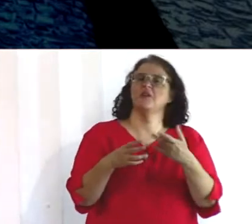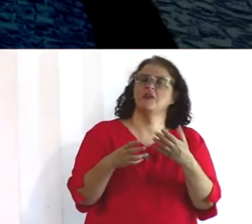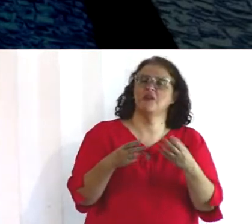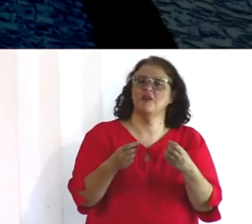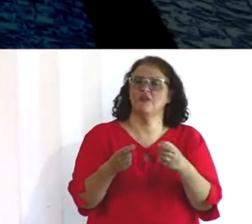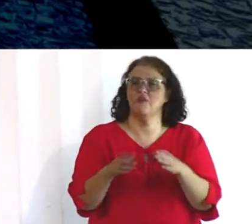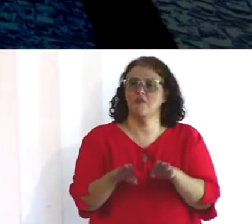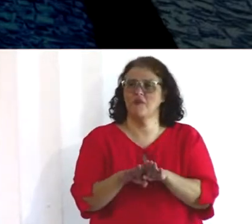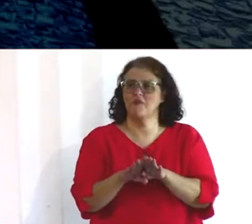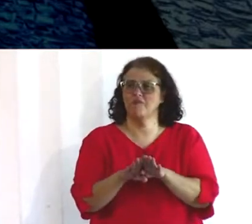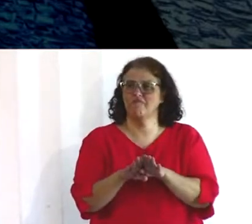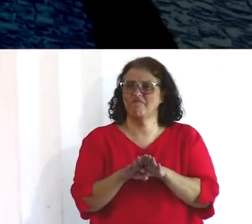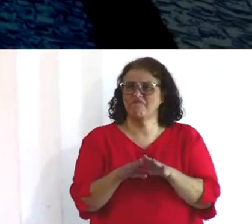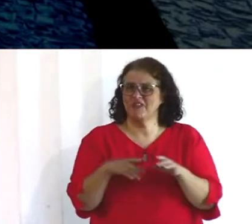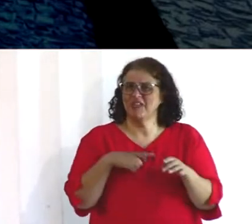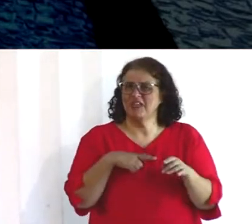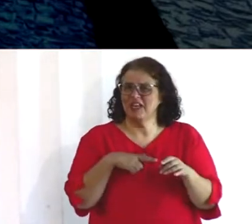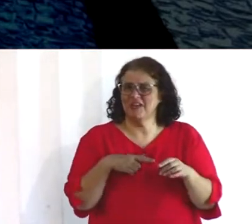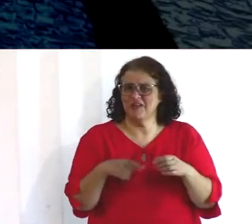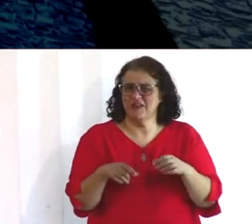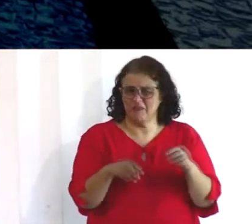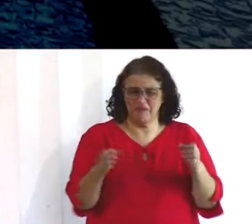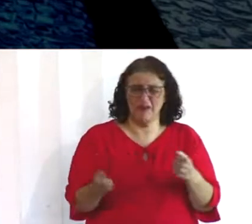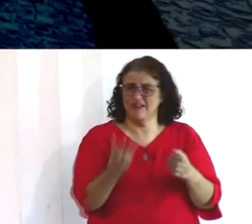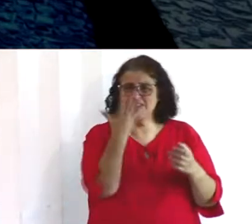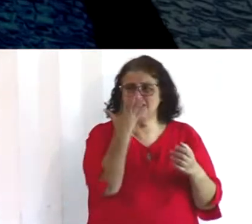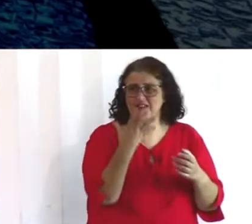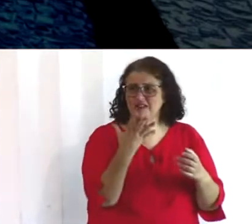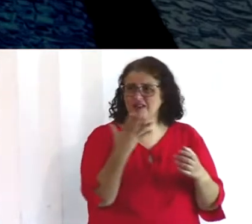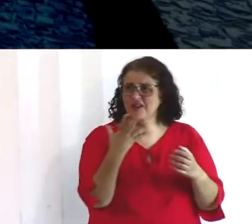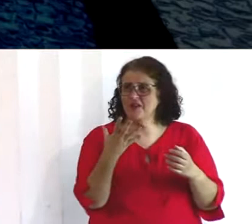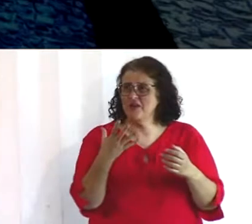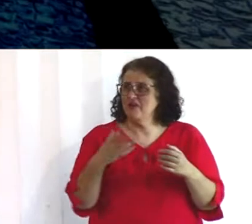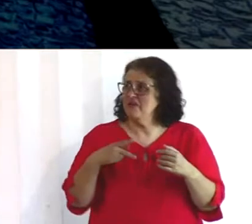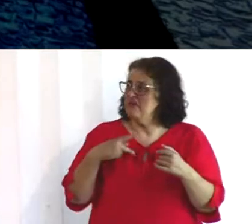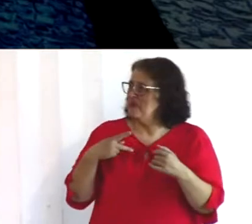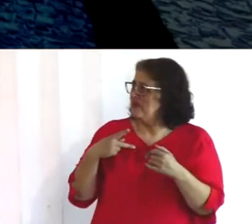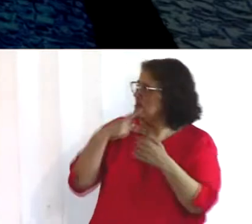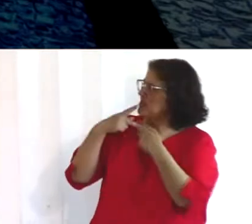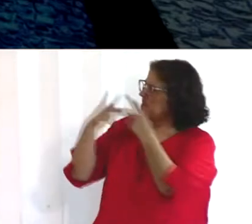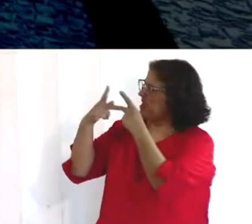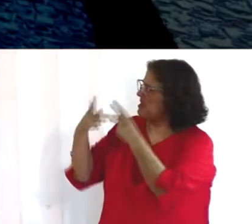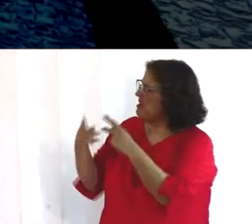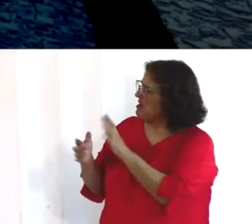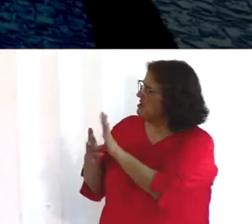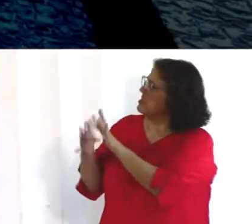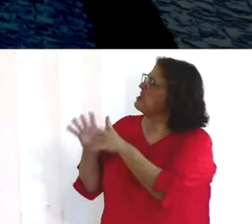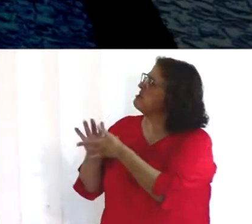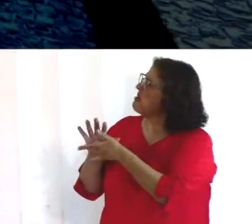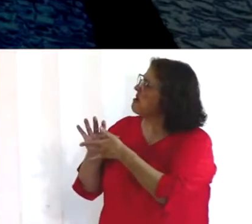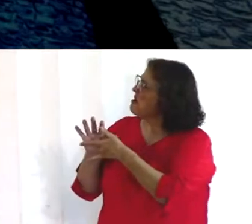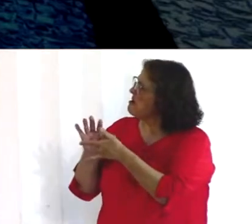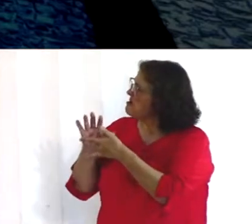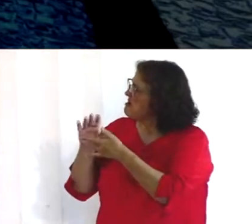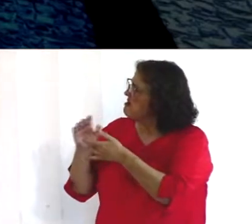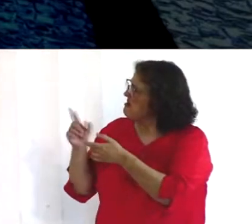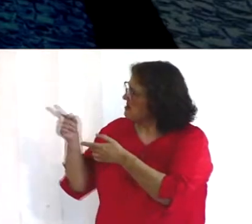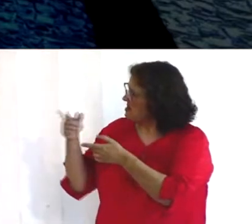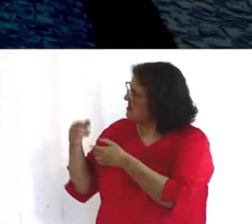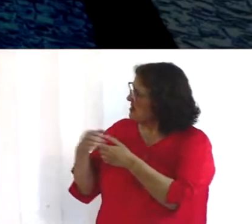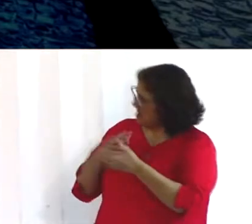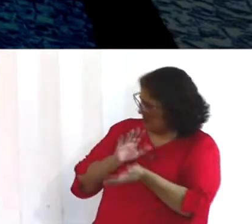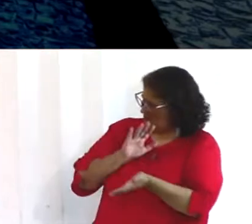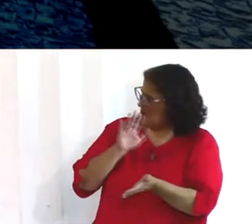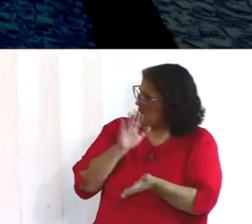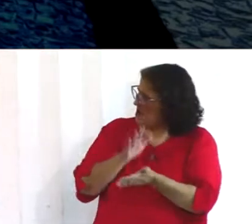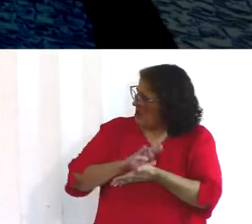para perder-nos? A palavra perder-nos aqui não é muito habitual para nós, ela também pode ser